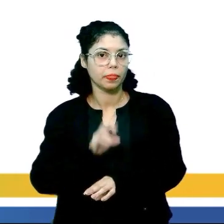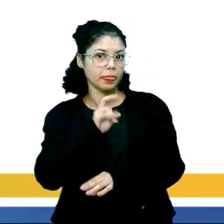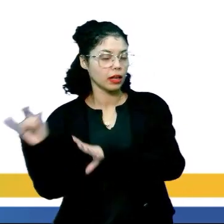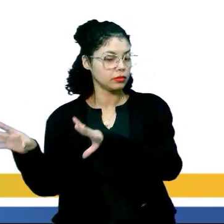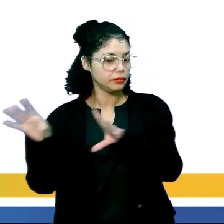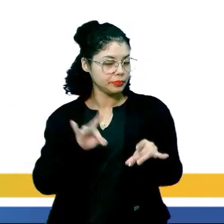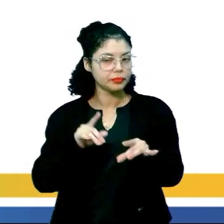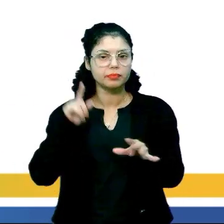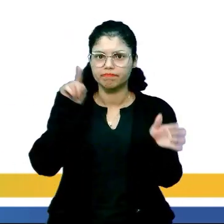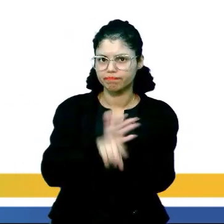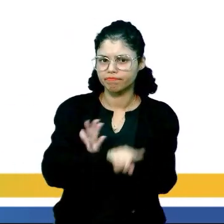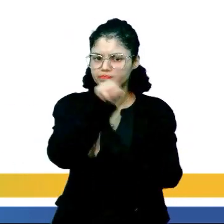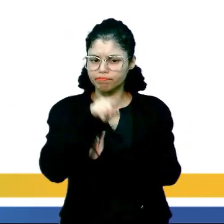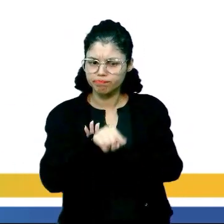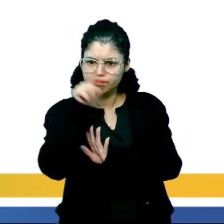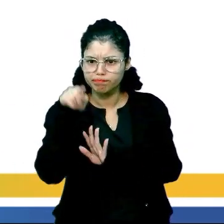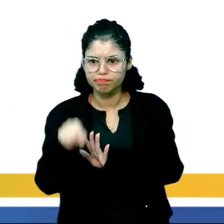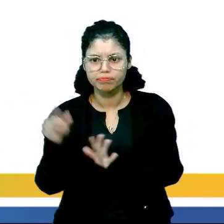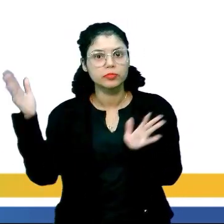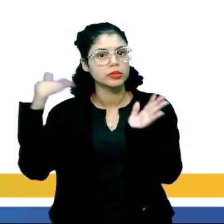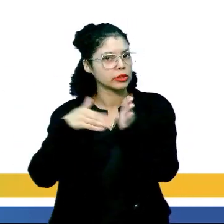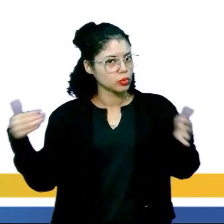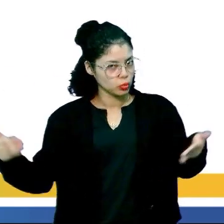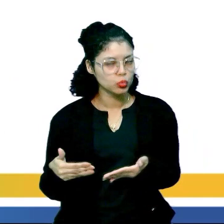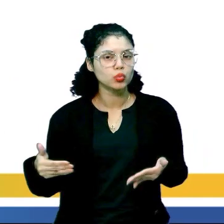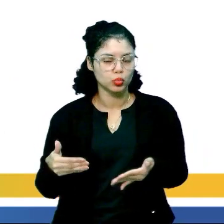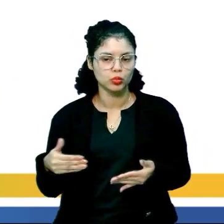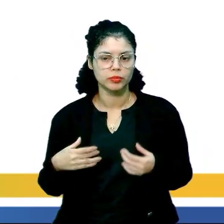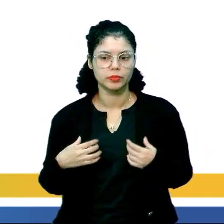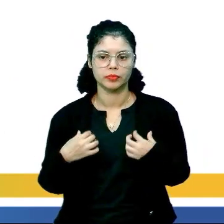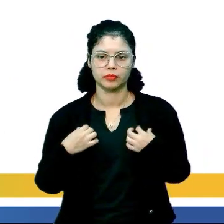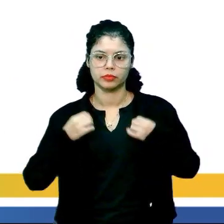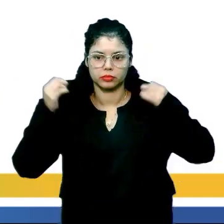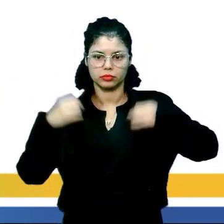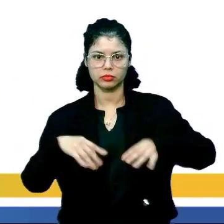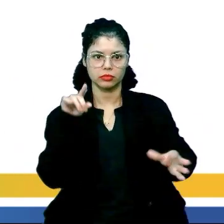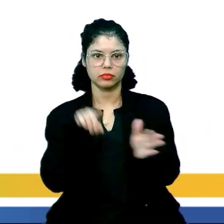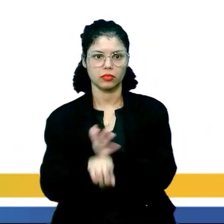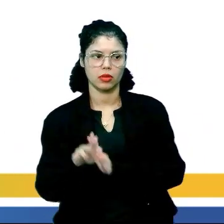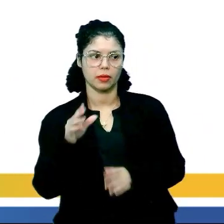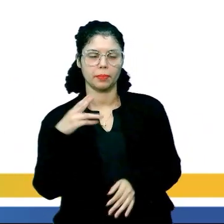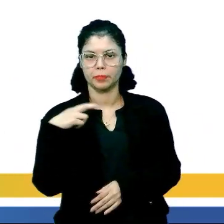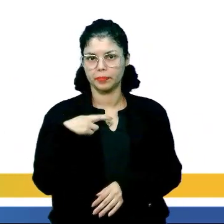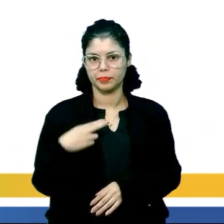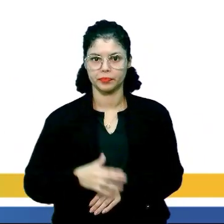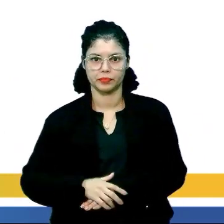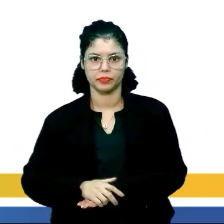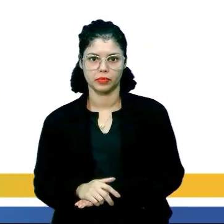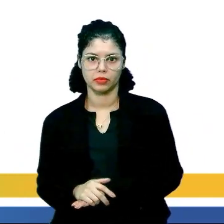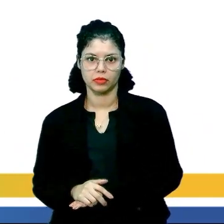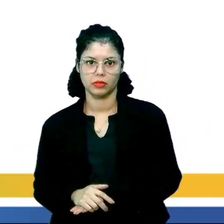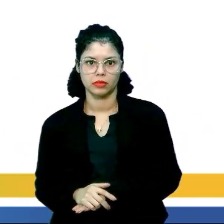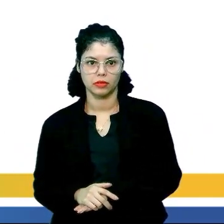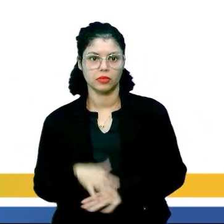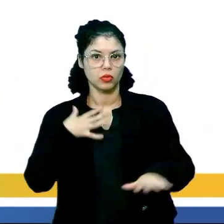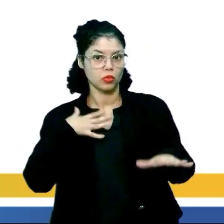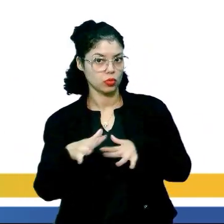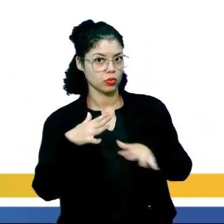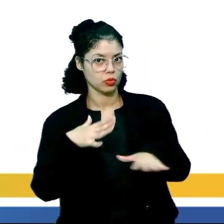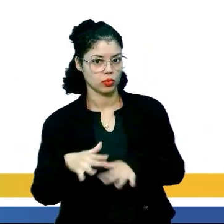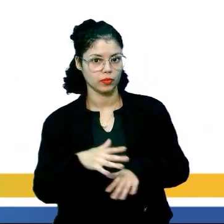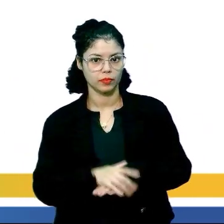trazer questionamentos que prevalecem até os dias de hoje. Vamos tomar aqui uma questão bem particular, a questão do